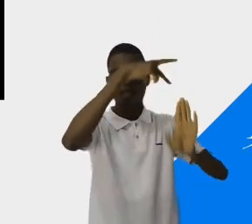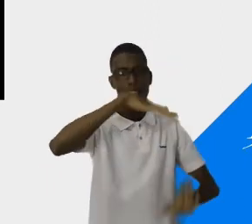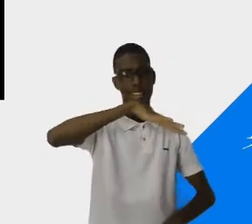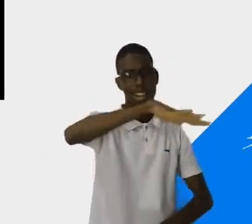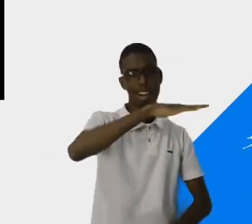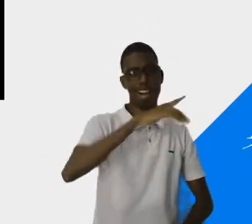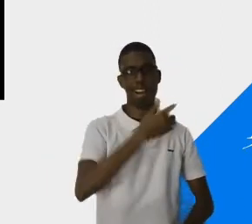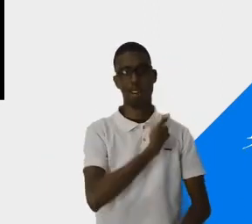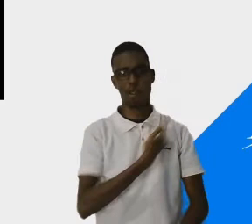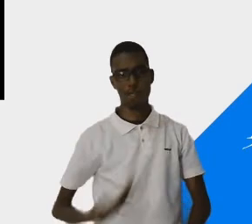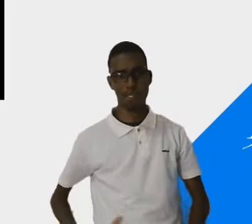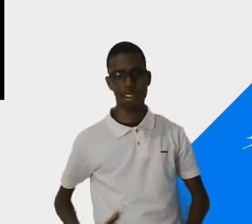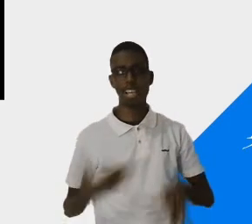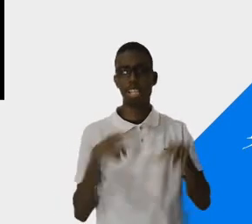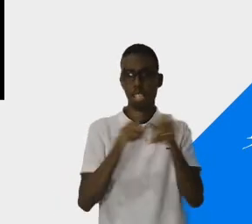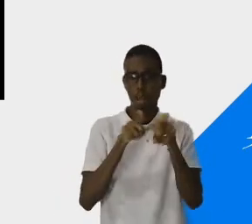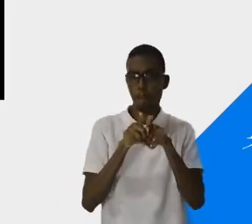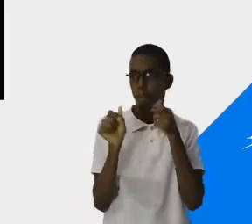ao paciente.